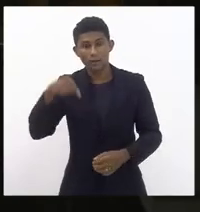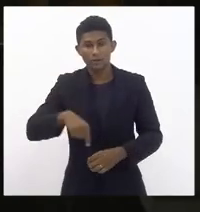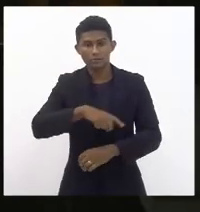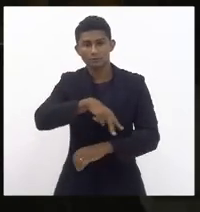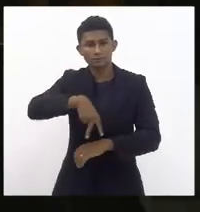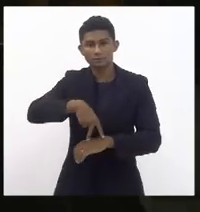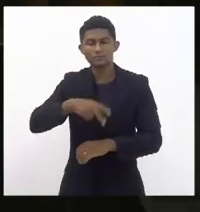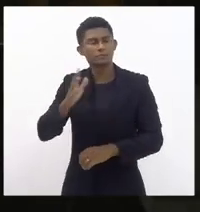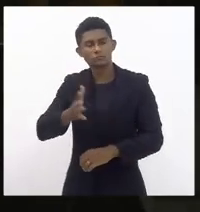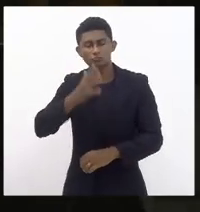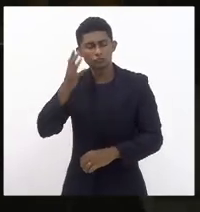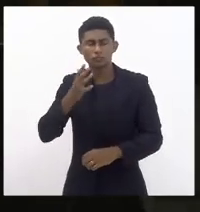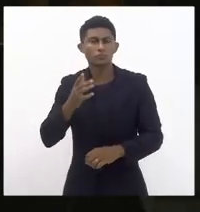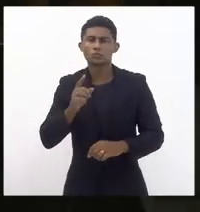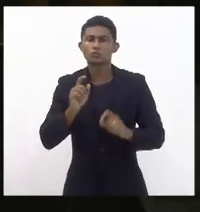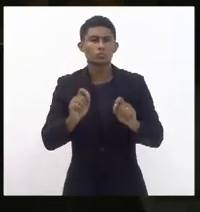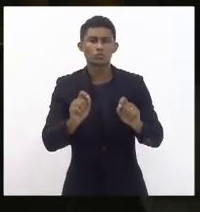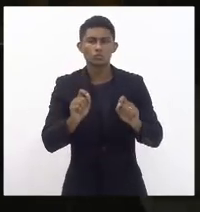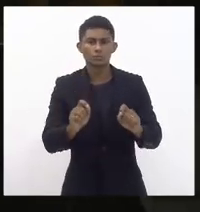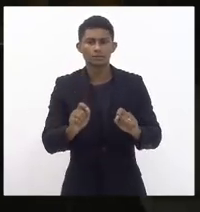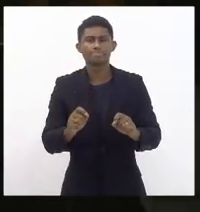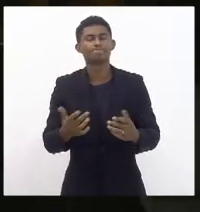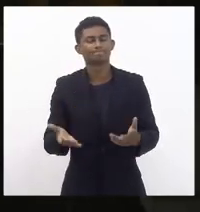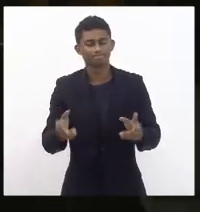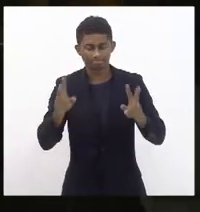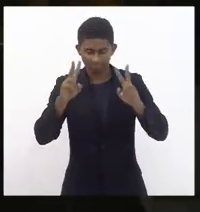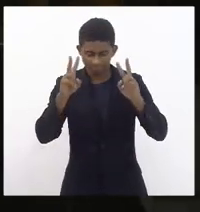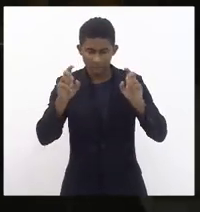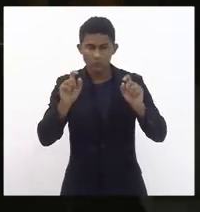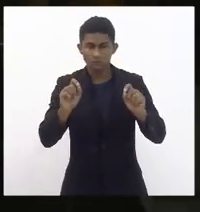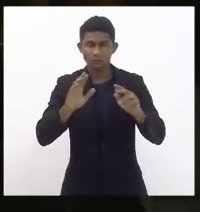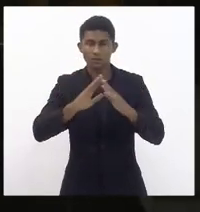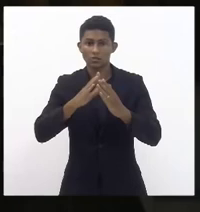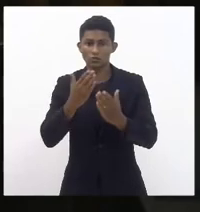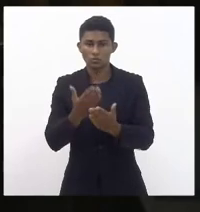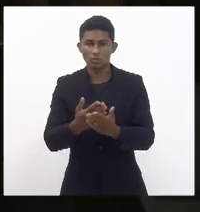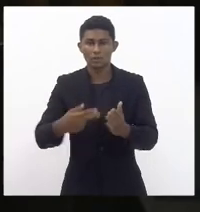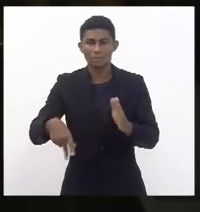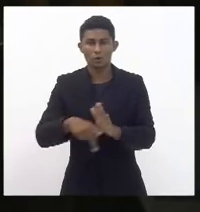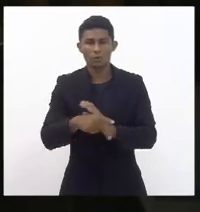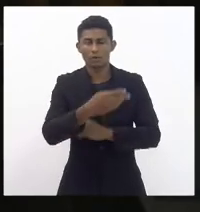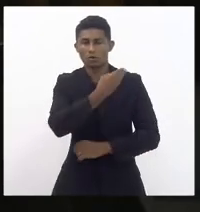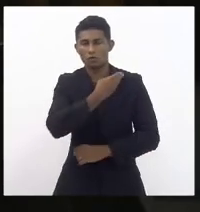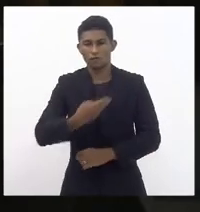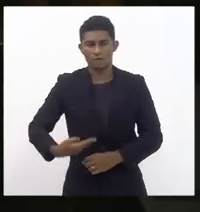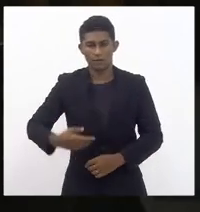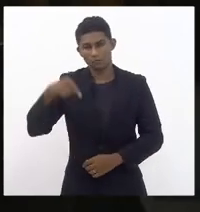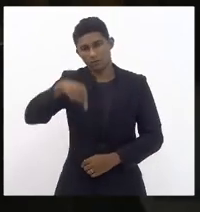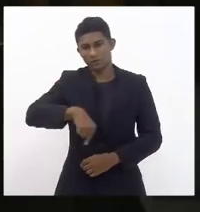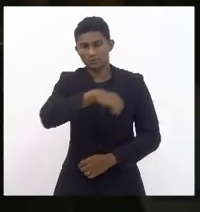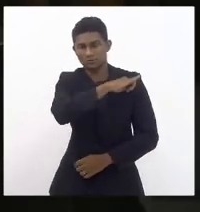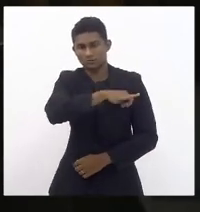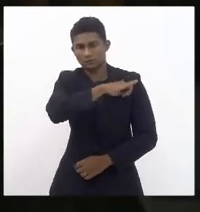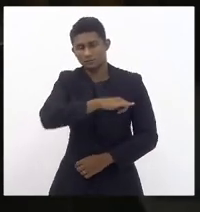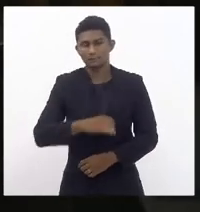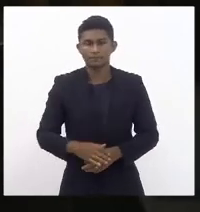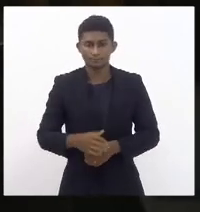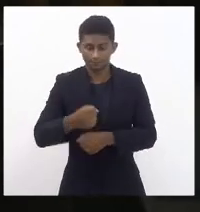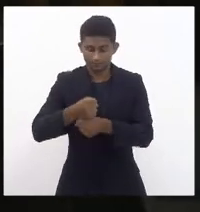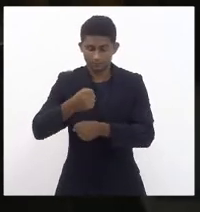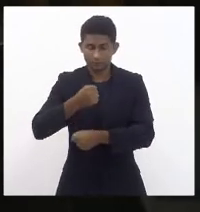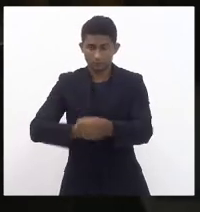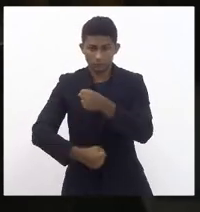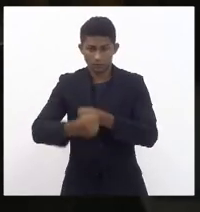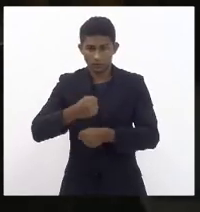vez falar sobre o drama da escola pública no estado do Rio de Janeiro e a gente no ano passado